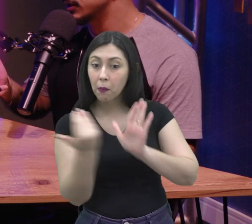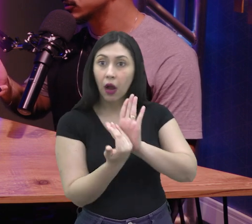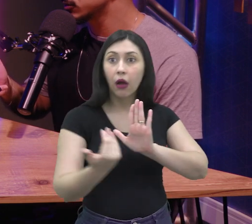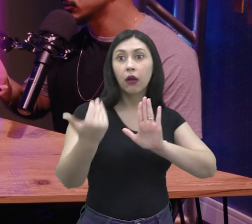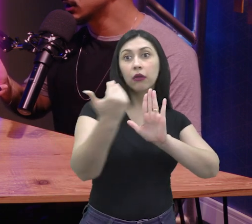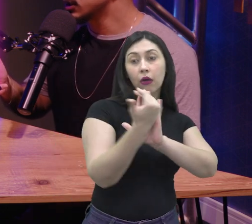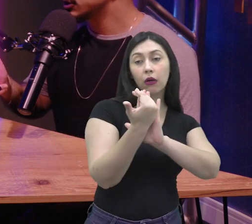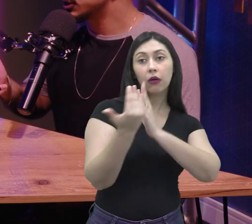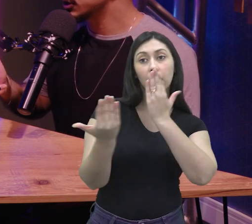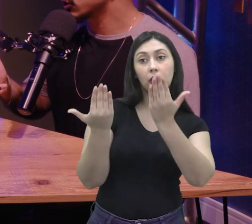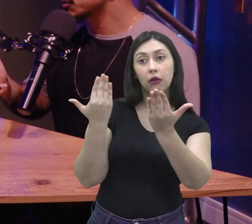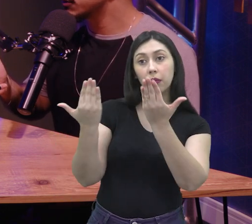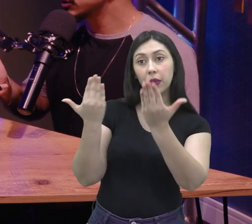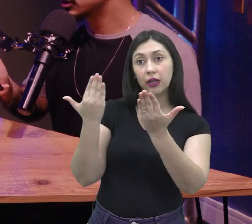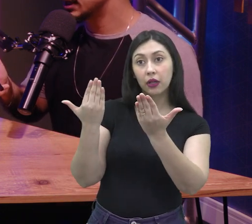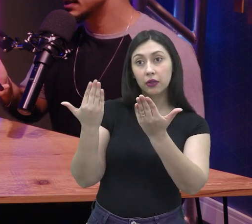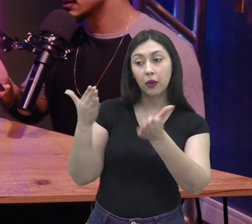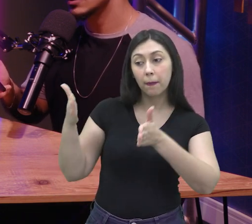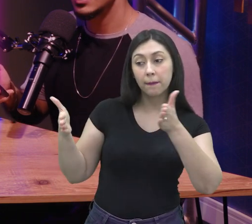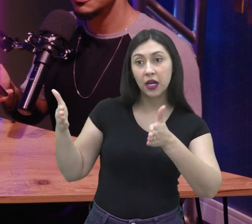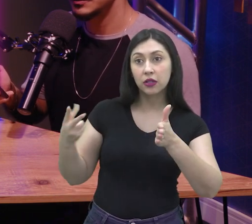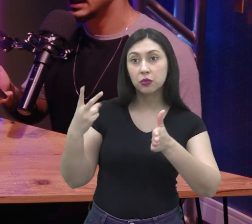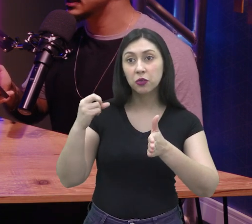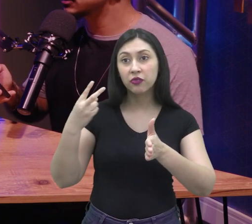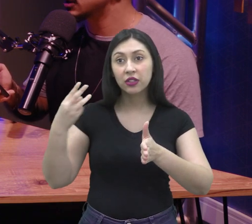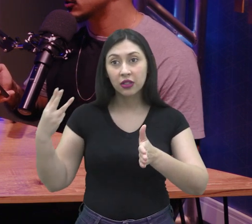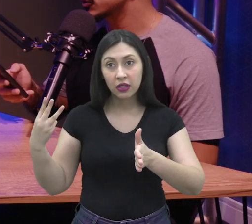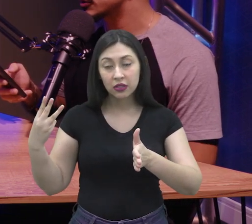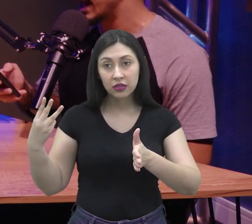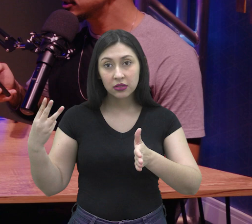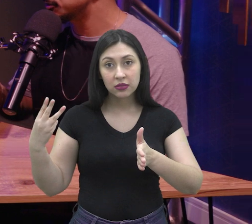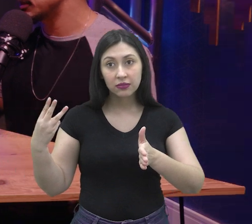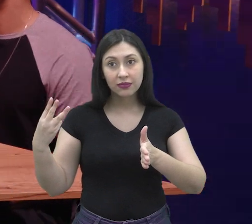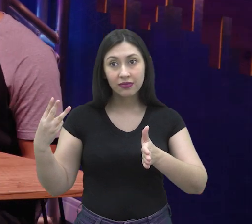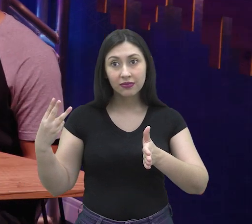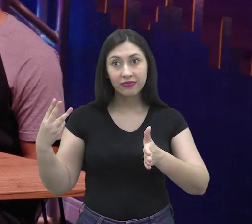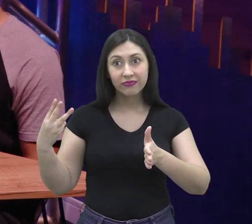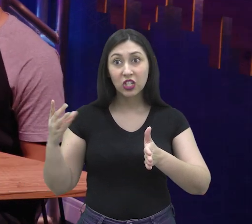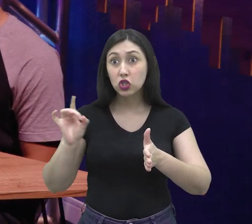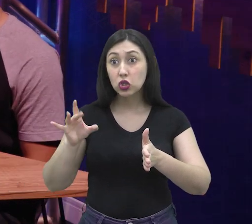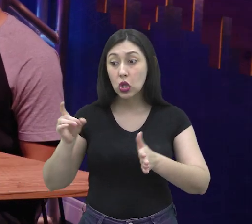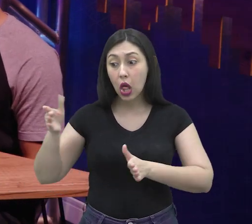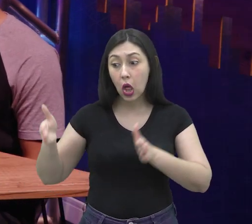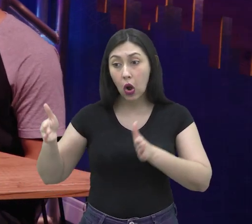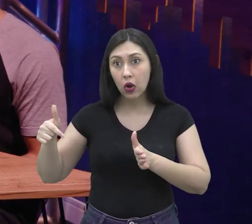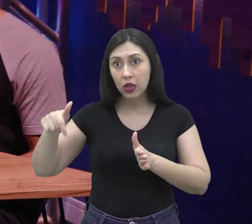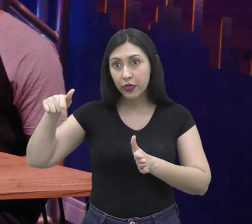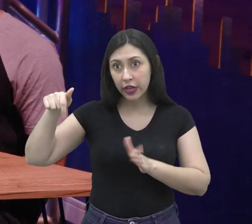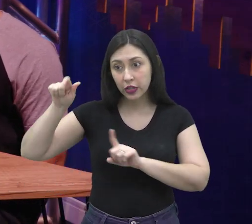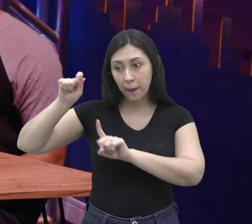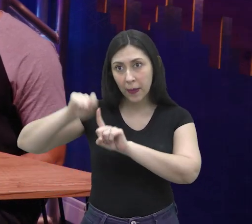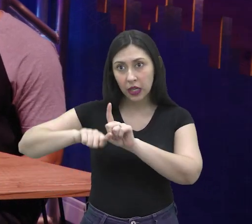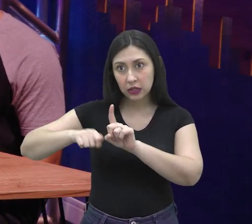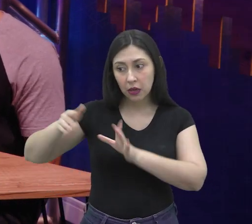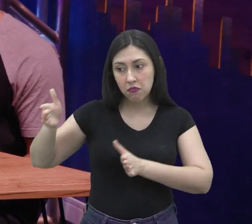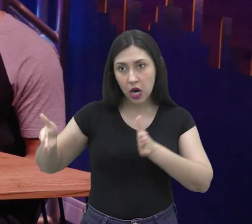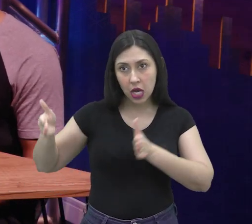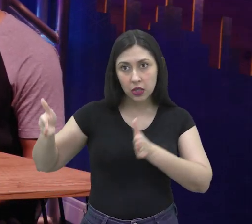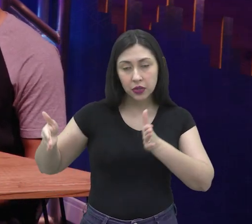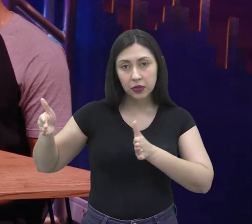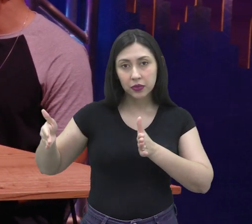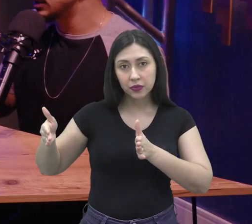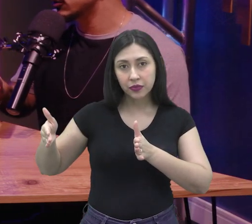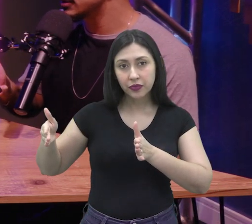mesmo período de 2023. Isso é referente aos 7 primeiros meses do ano. Mais de